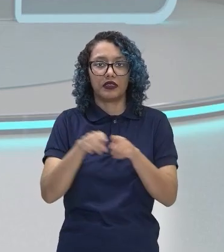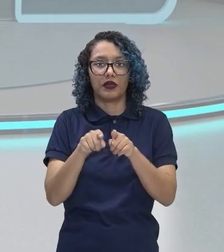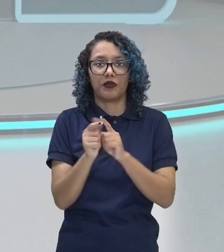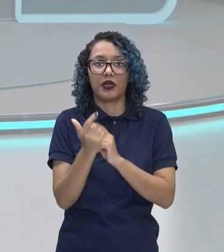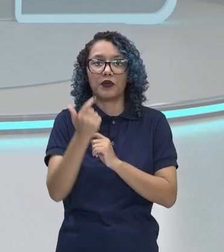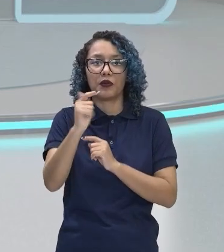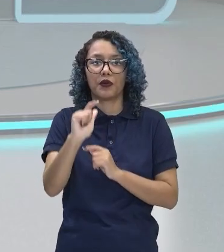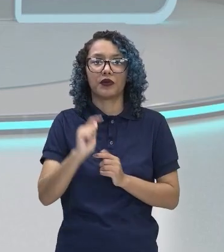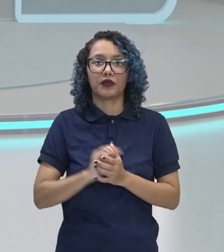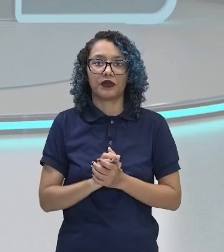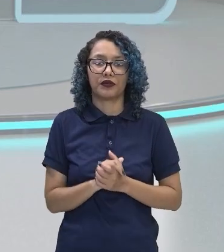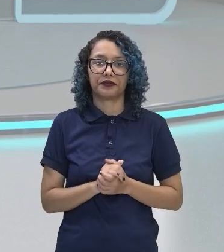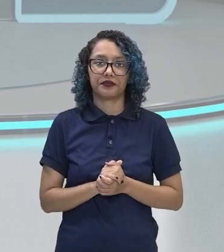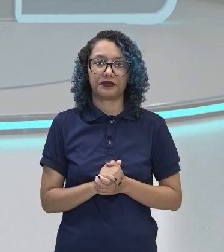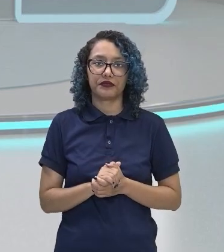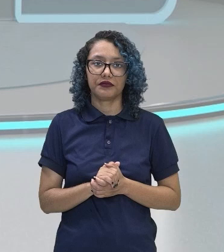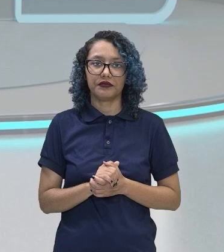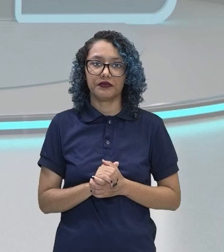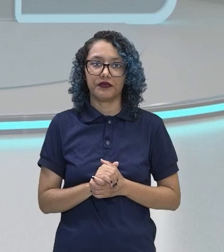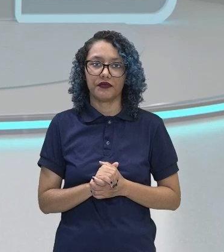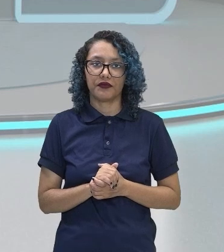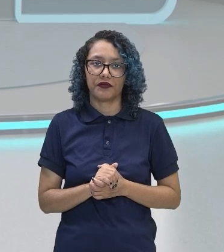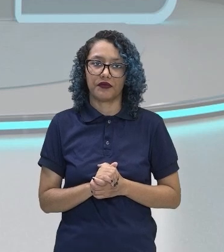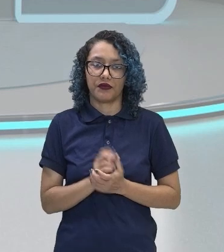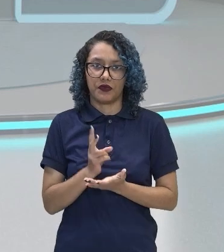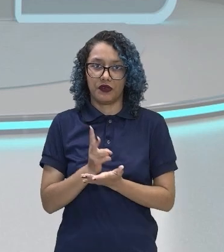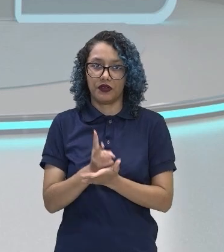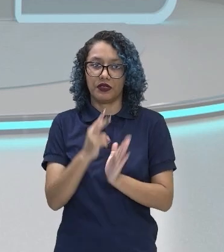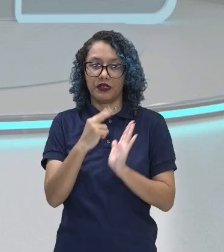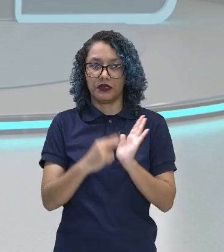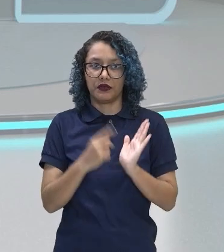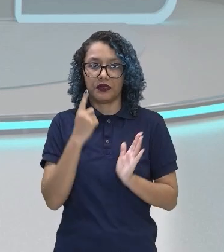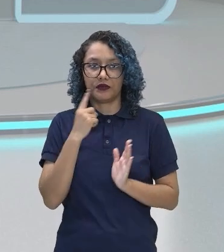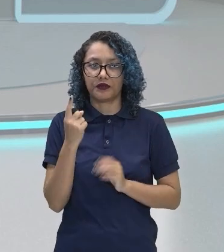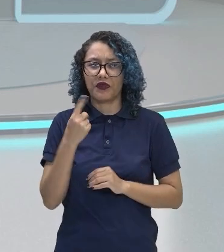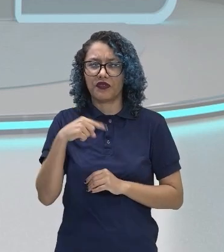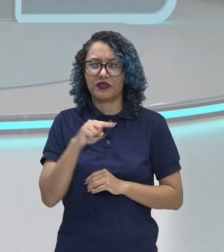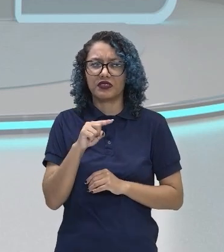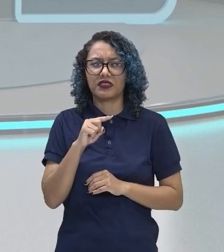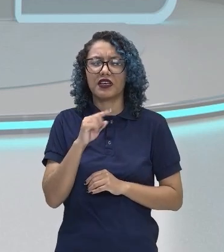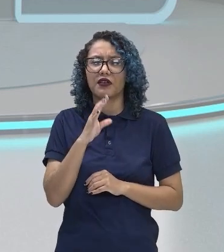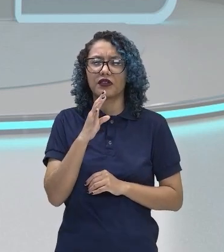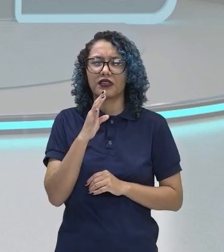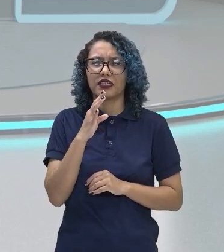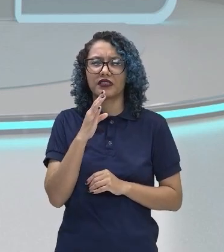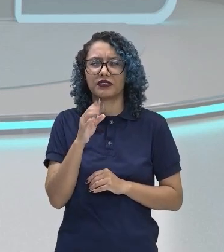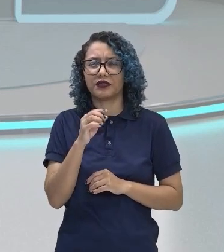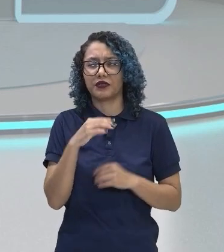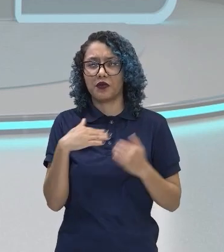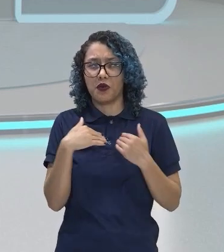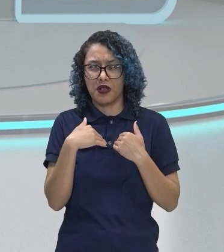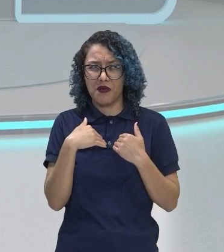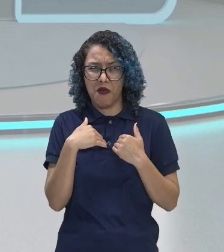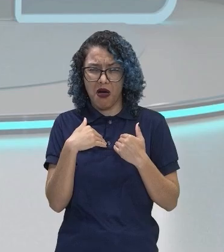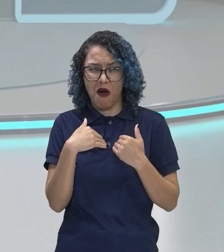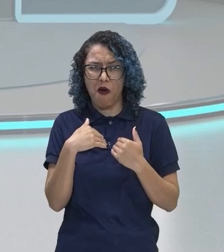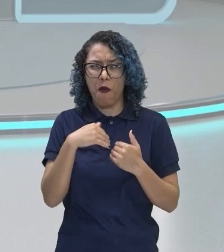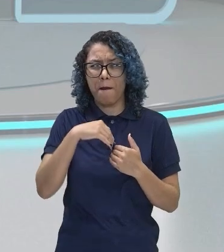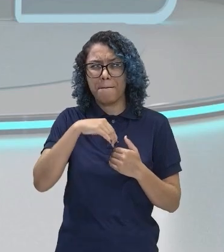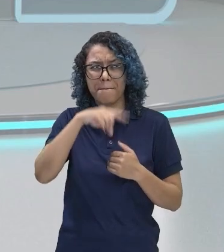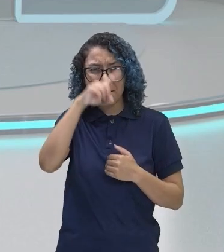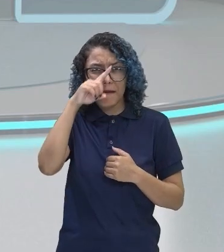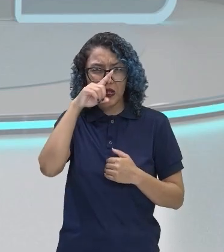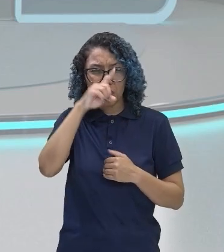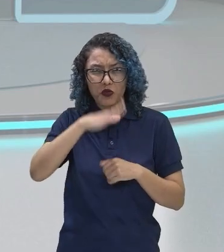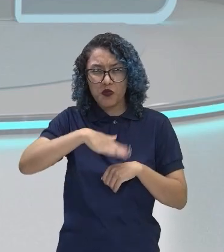know what the most dangerous animal is? Você sabe qual é o animal mais perigoso? A palavrinha dangerous é